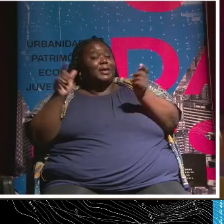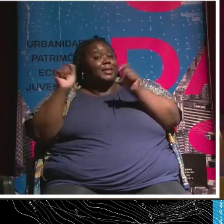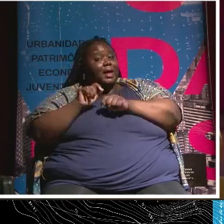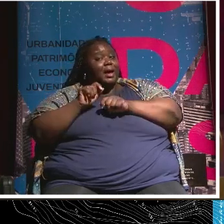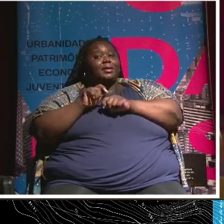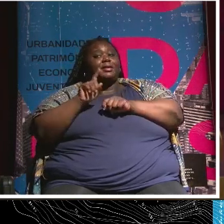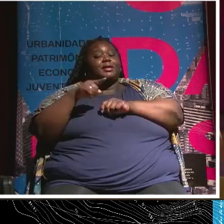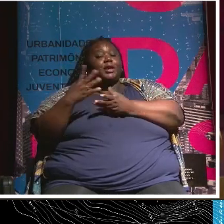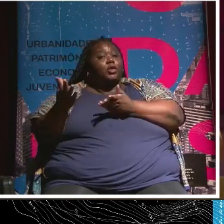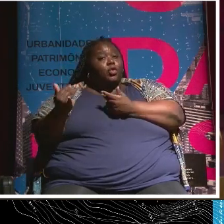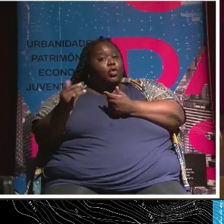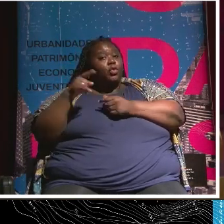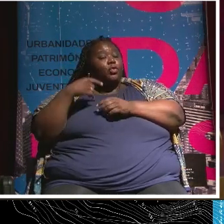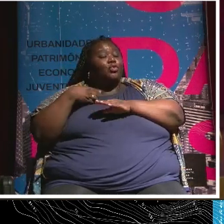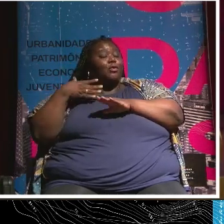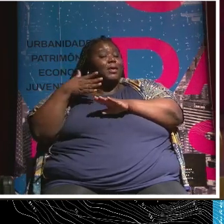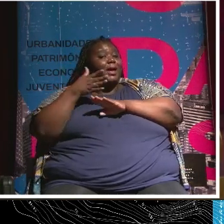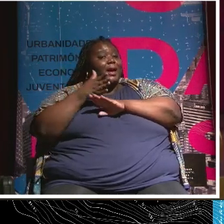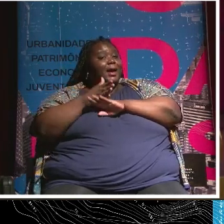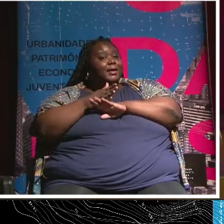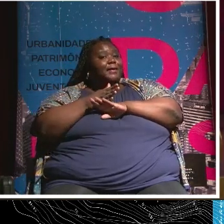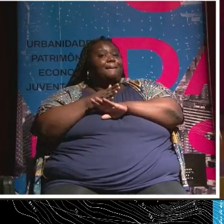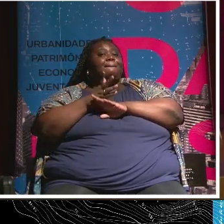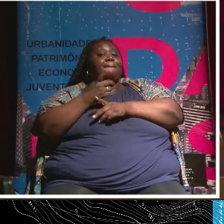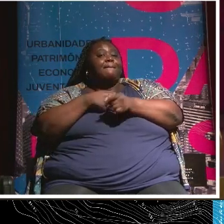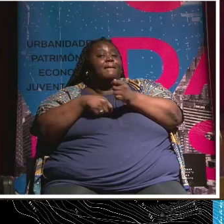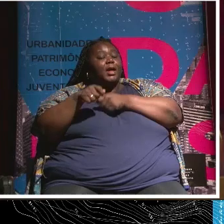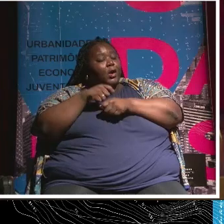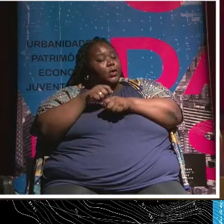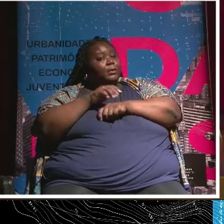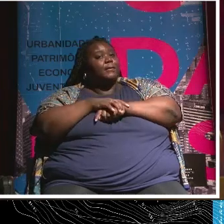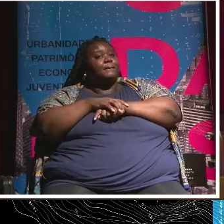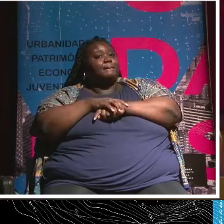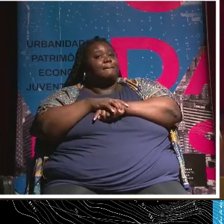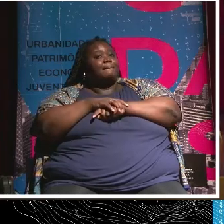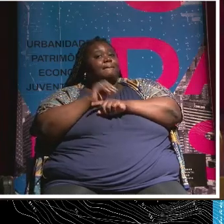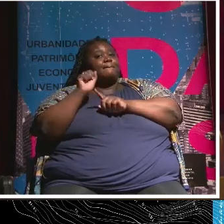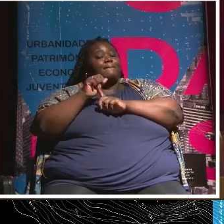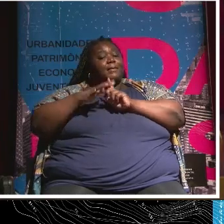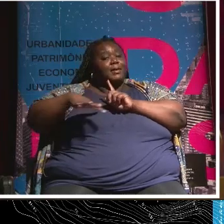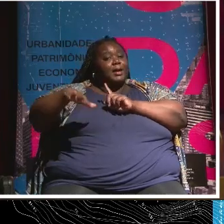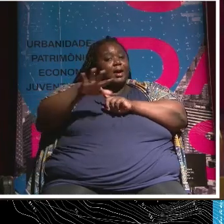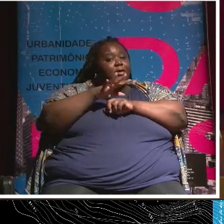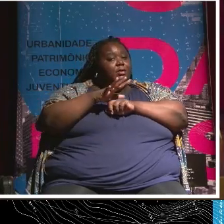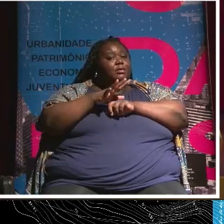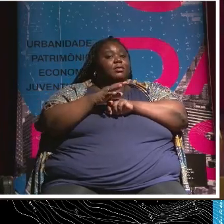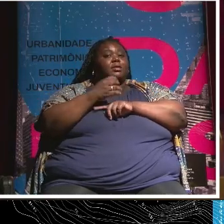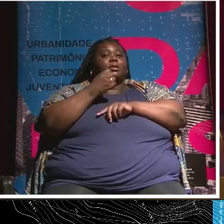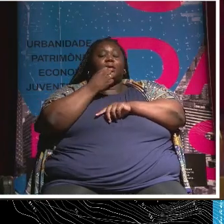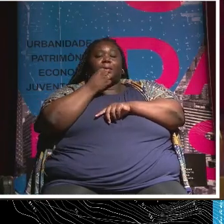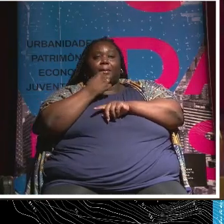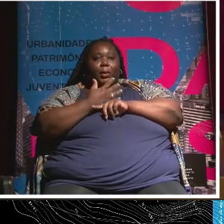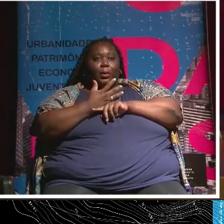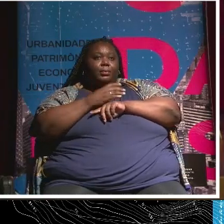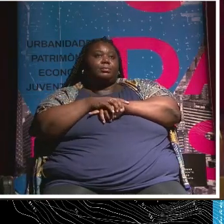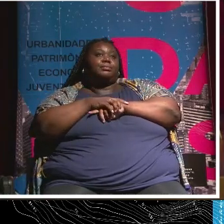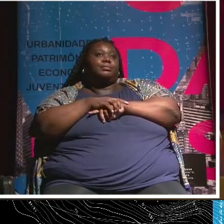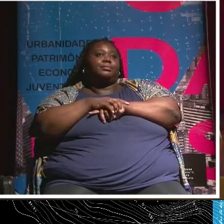esses jovens se insiram economicamente na sociedade com qualidade